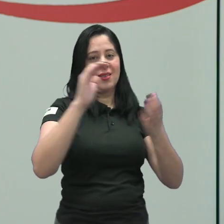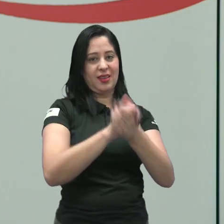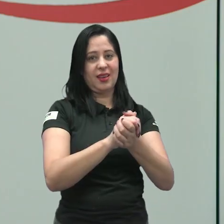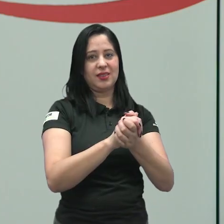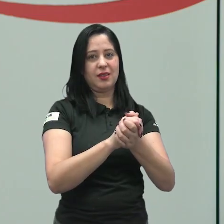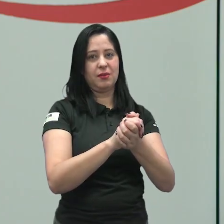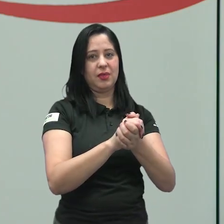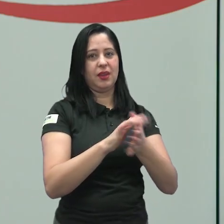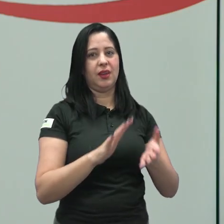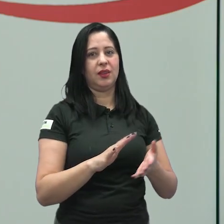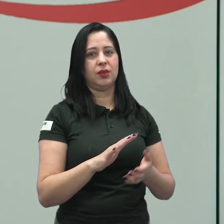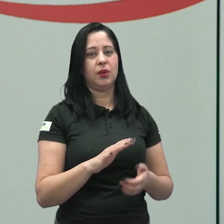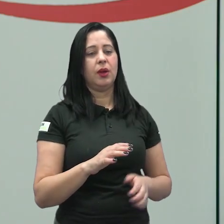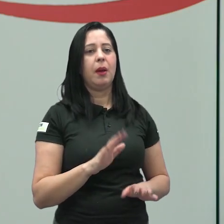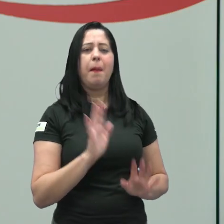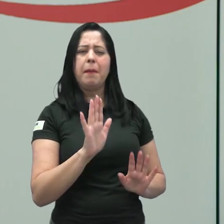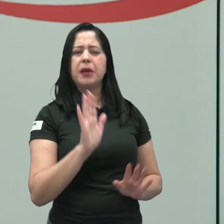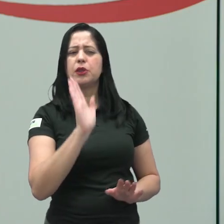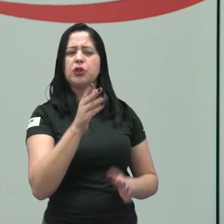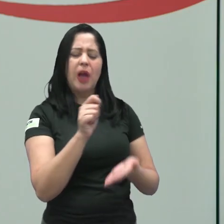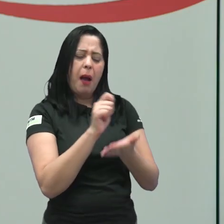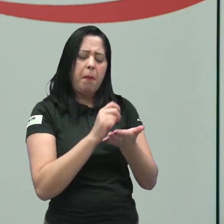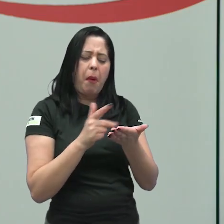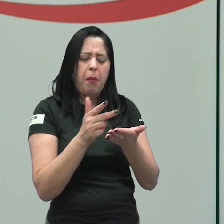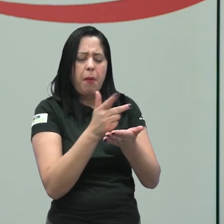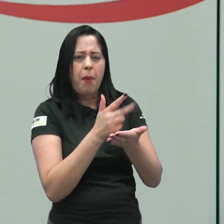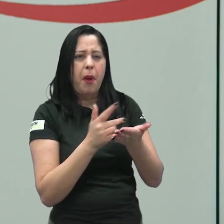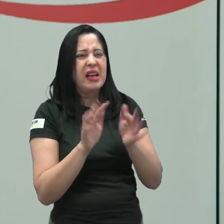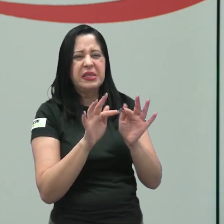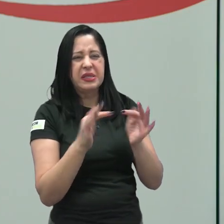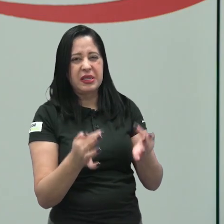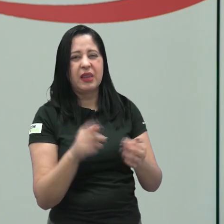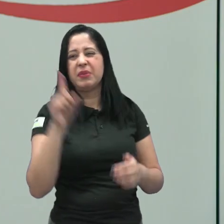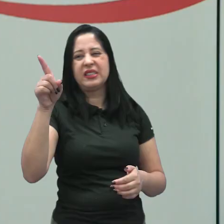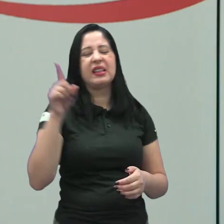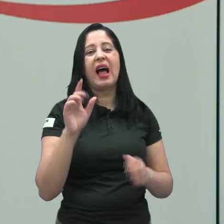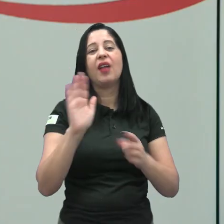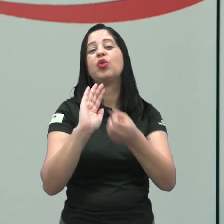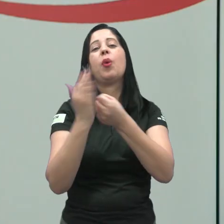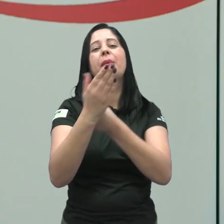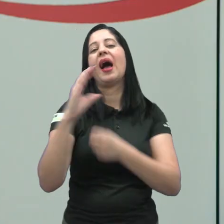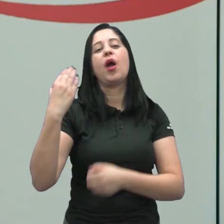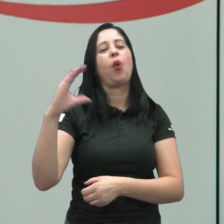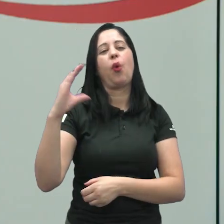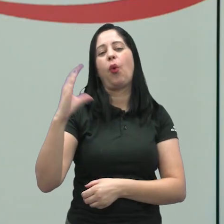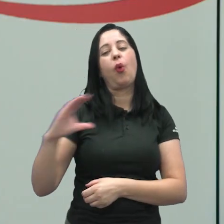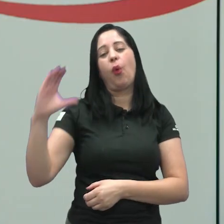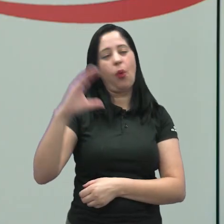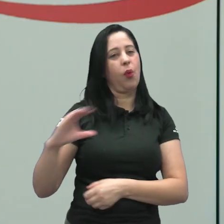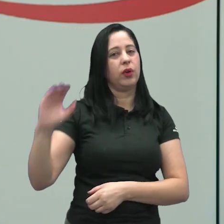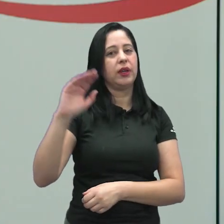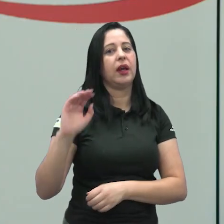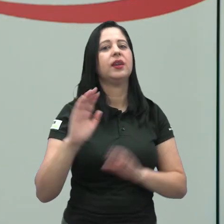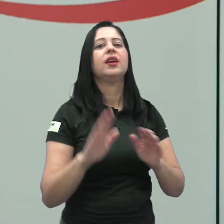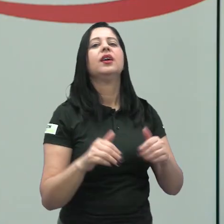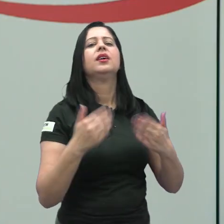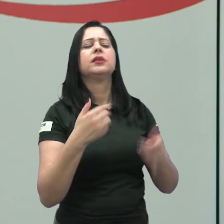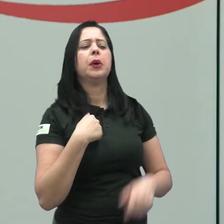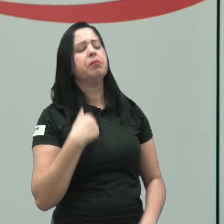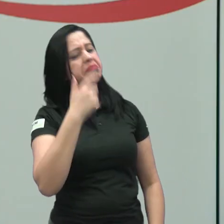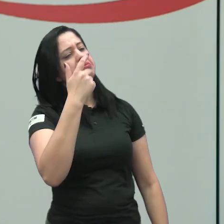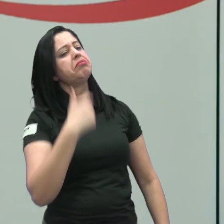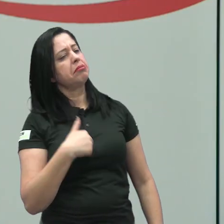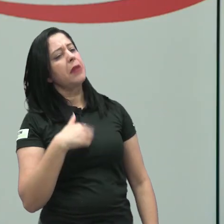eu já rabiscava ali, né? Fazia na Feira do Colonial, às vezes, para treinar. Daí eu falei,